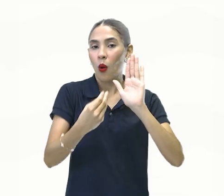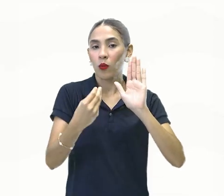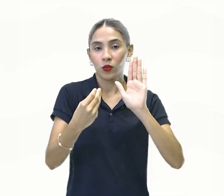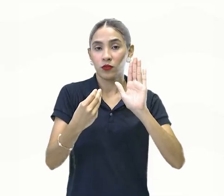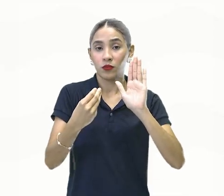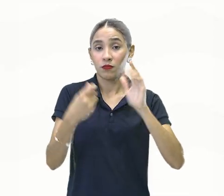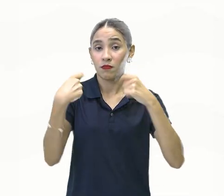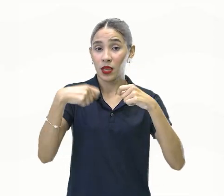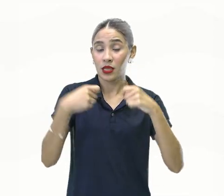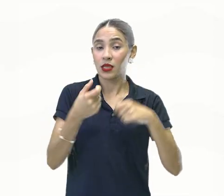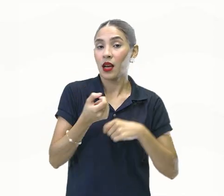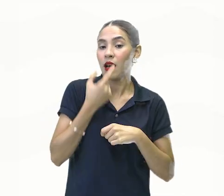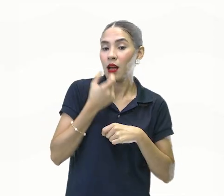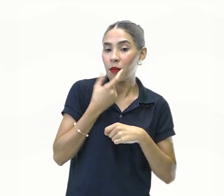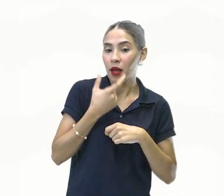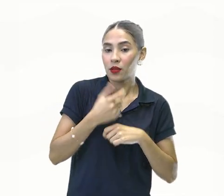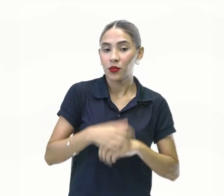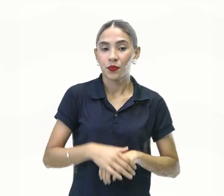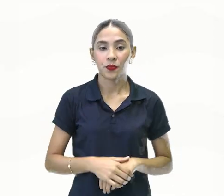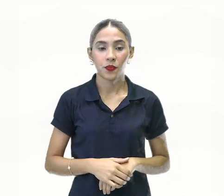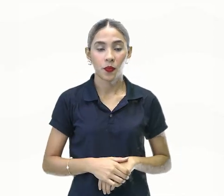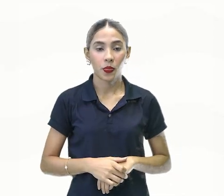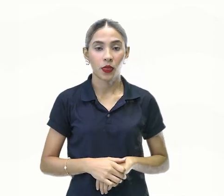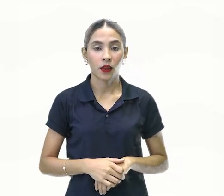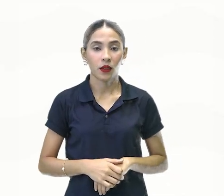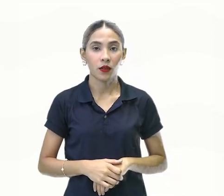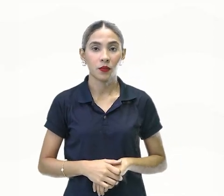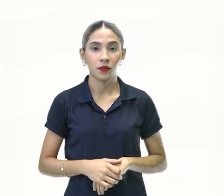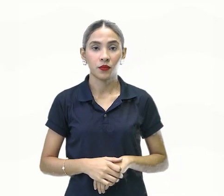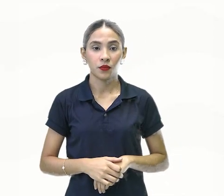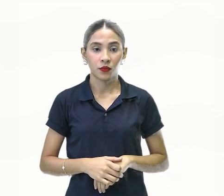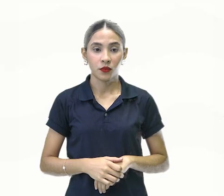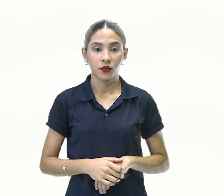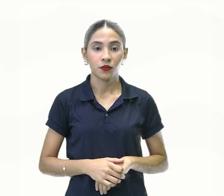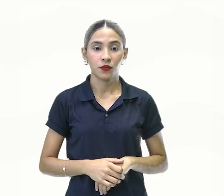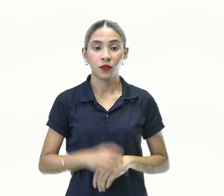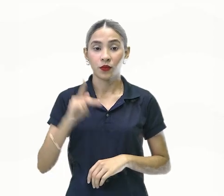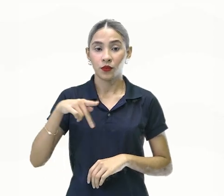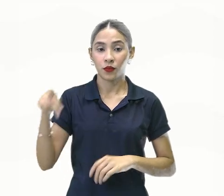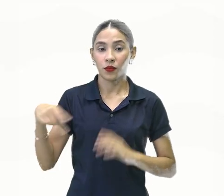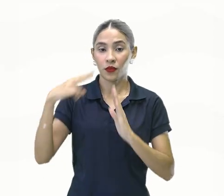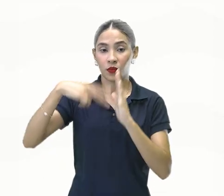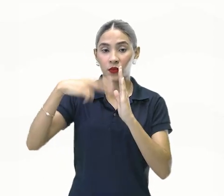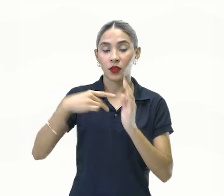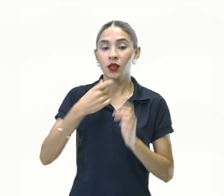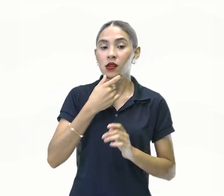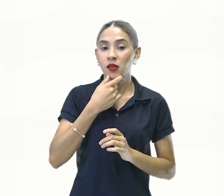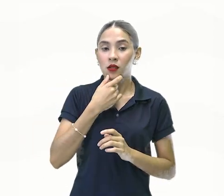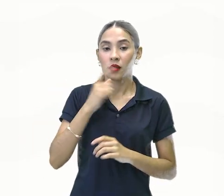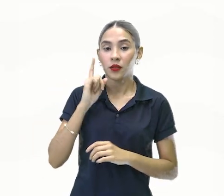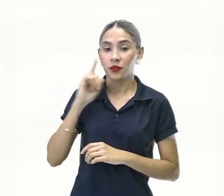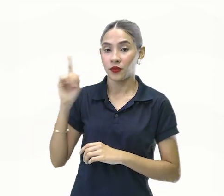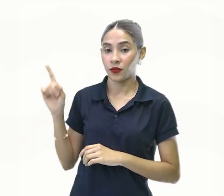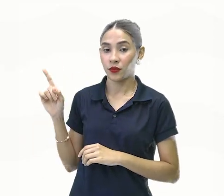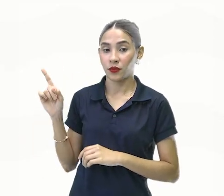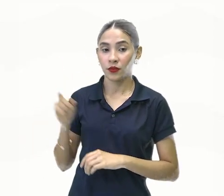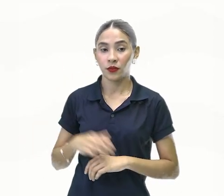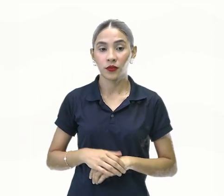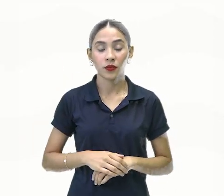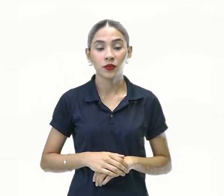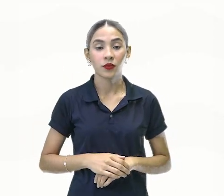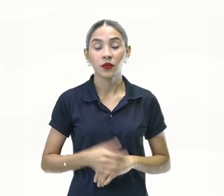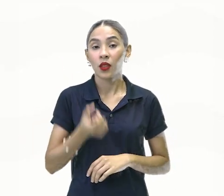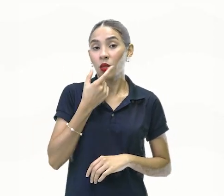deve tomar esse remédio, tá bom? Take by mouth with a full glass of water.